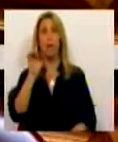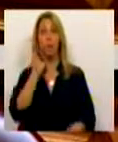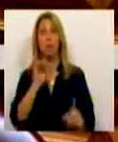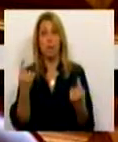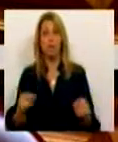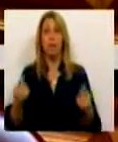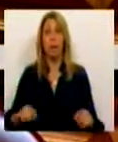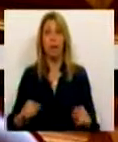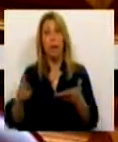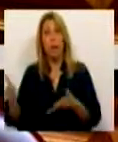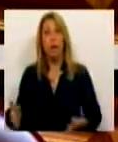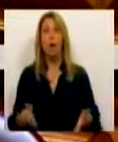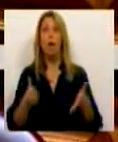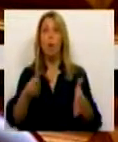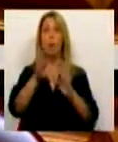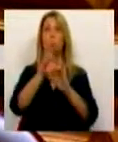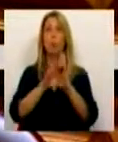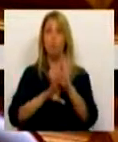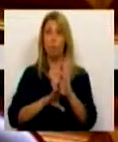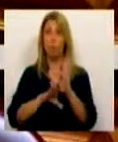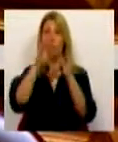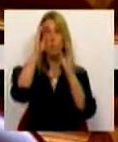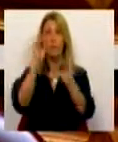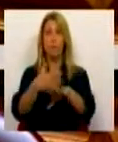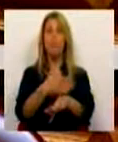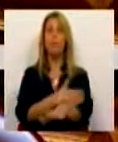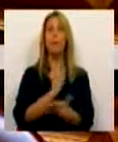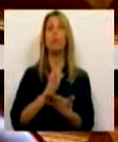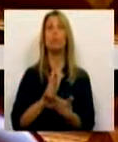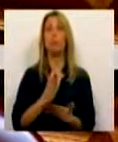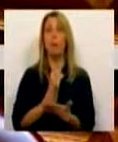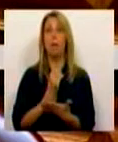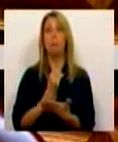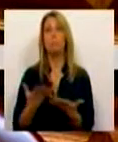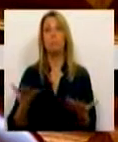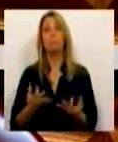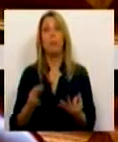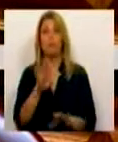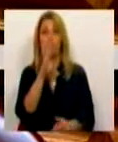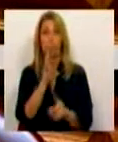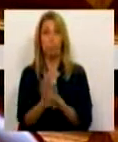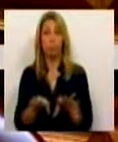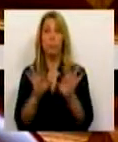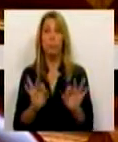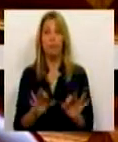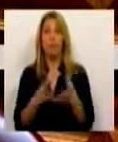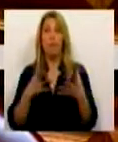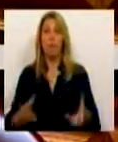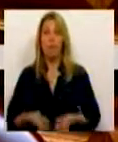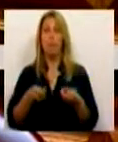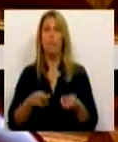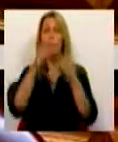reveste as orientações curriculares para o ensino pré-escolar que, a par da grande aposta na formação